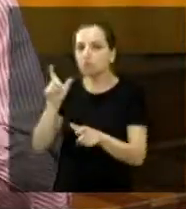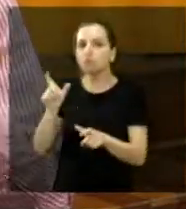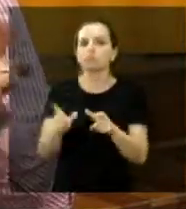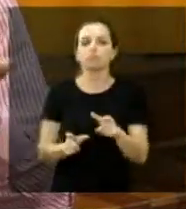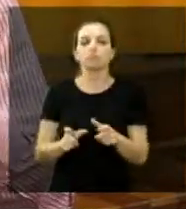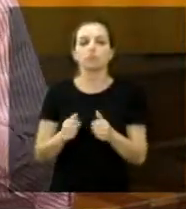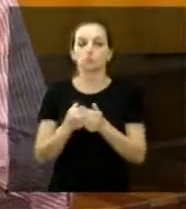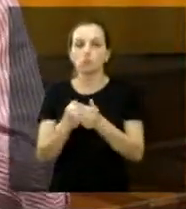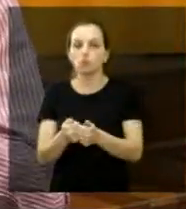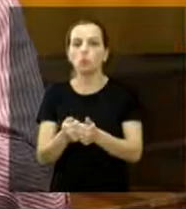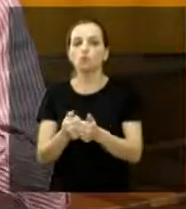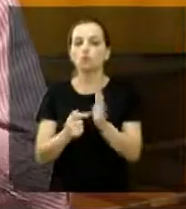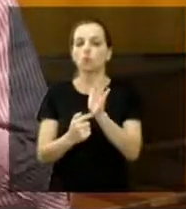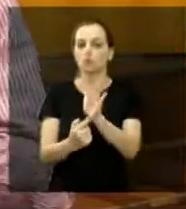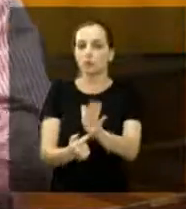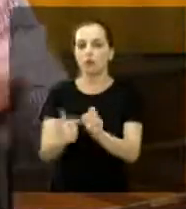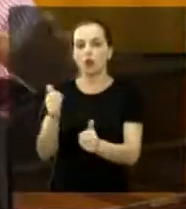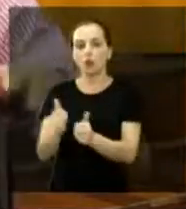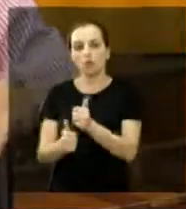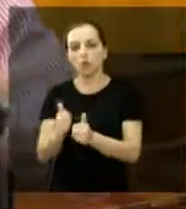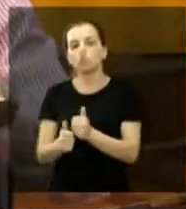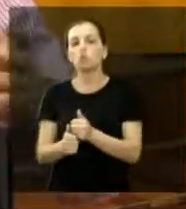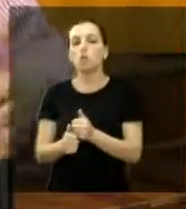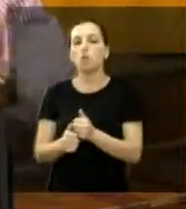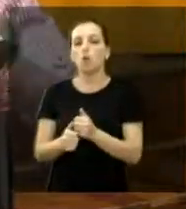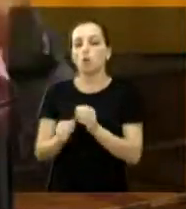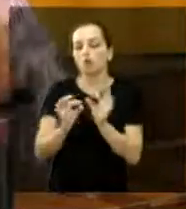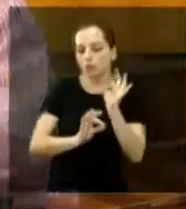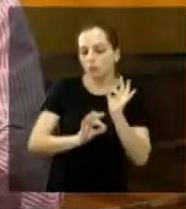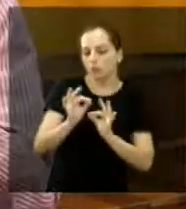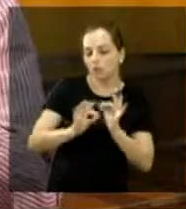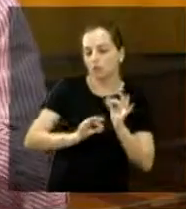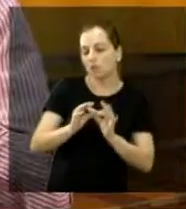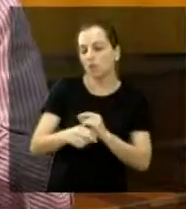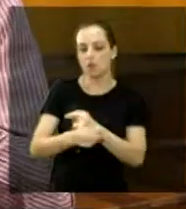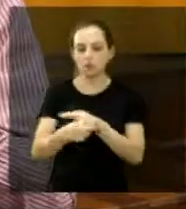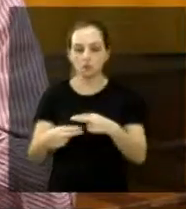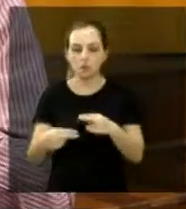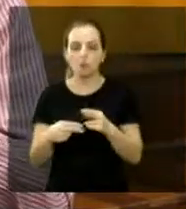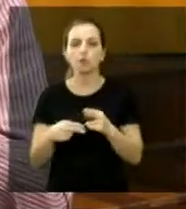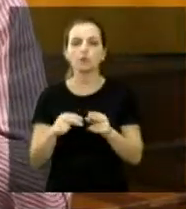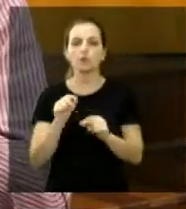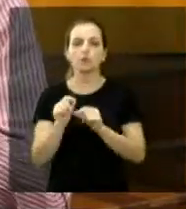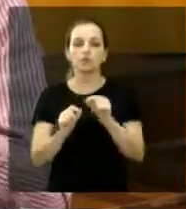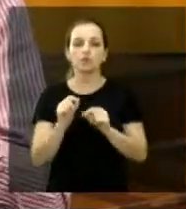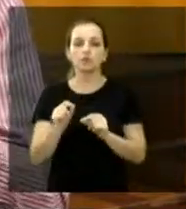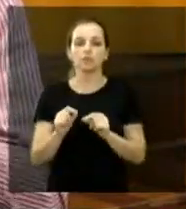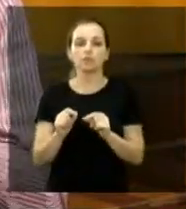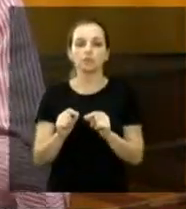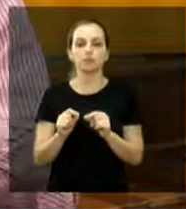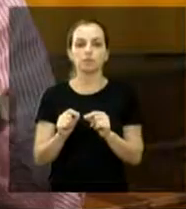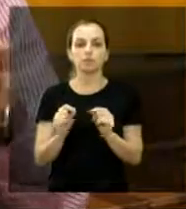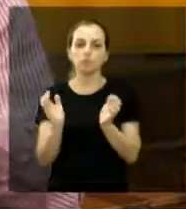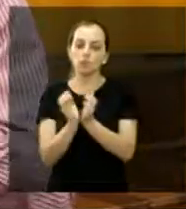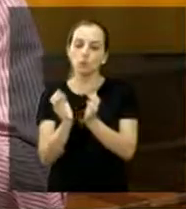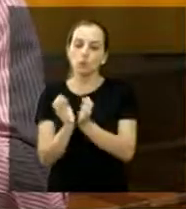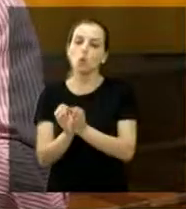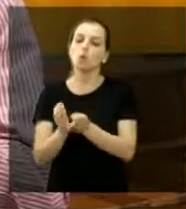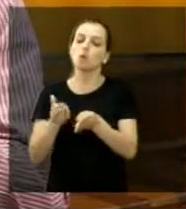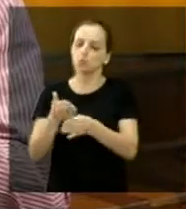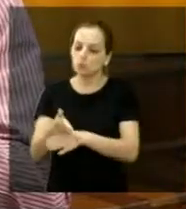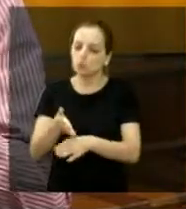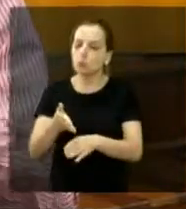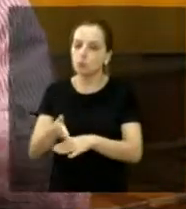Guaraci transmitir o jogo. Então fomos, montamos lá no gramado, não tinha cabine, não tinha nada. E a equipe foi o pessoal da